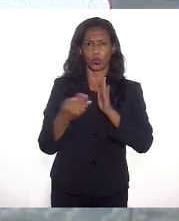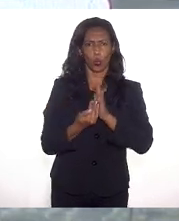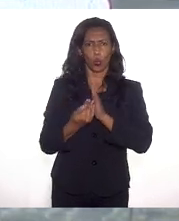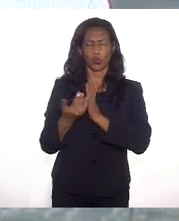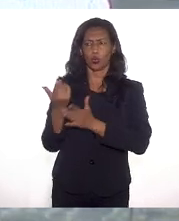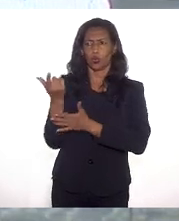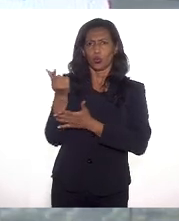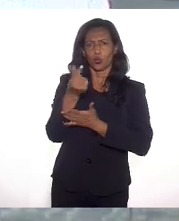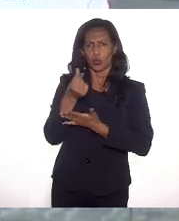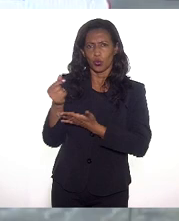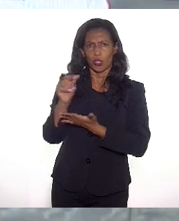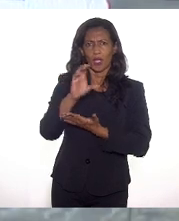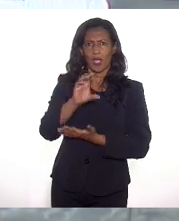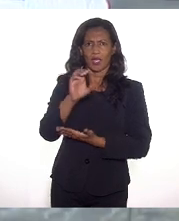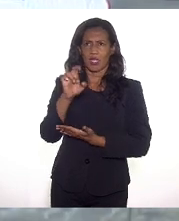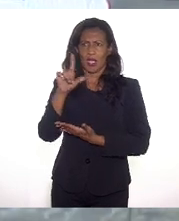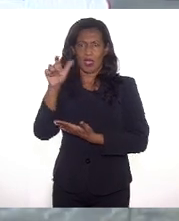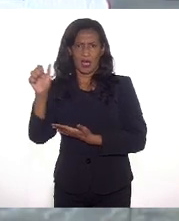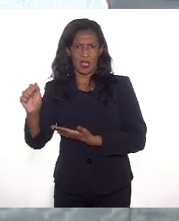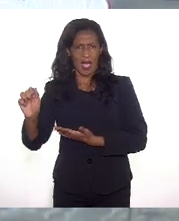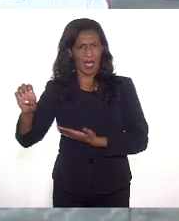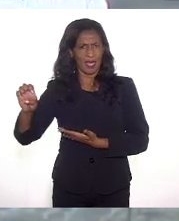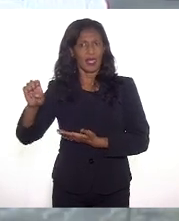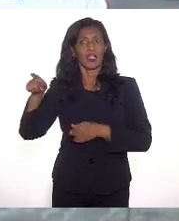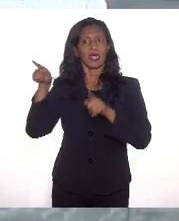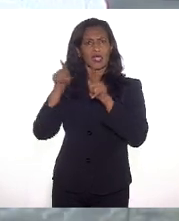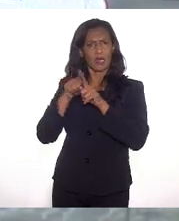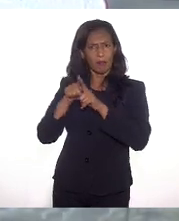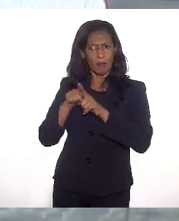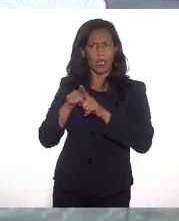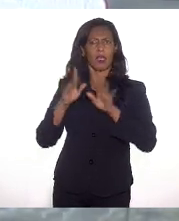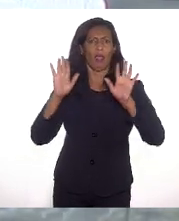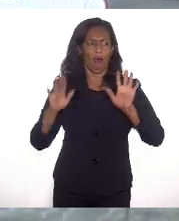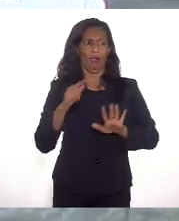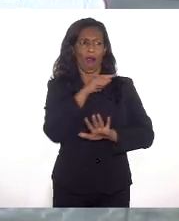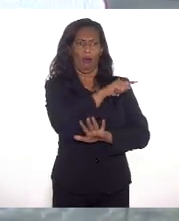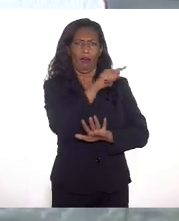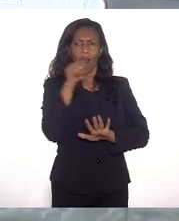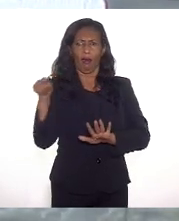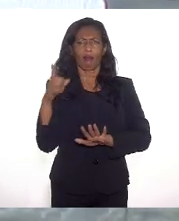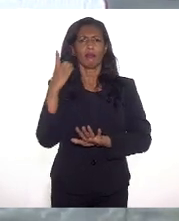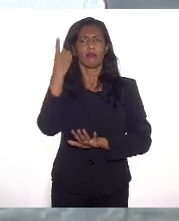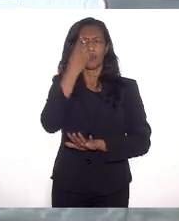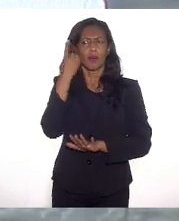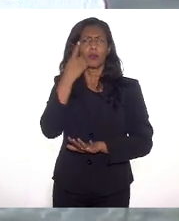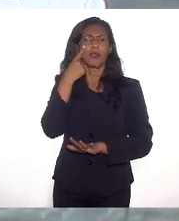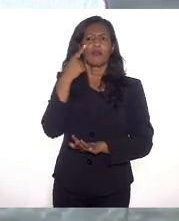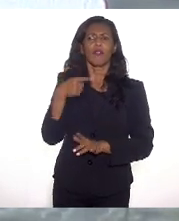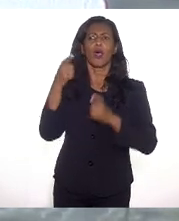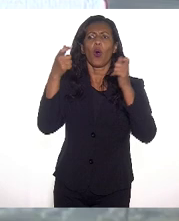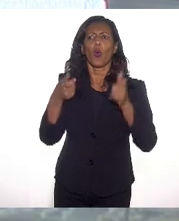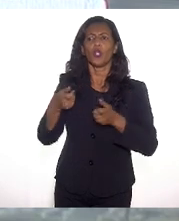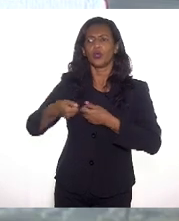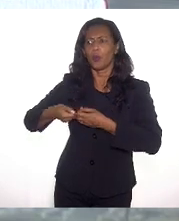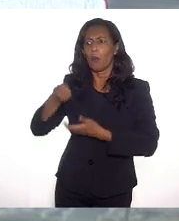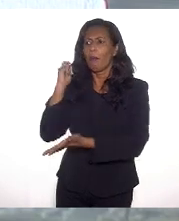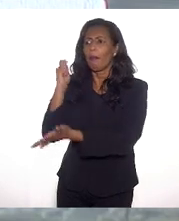será feito exatamente igual. Os deputados poderão saber cada centavo onde foi gasto.